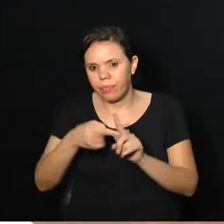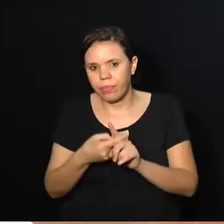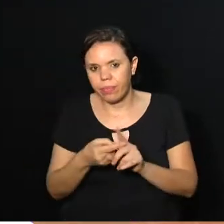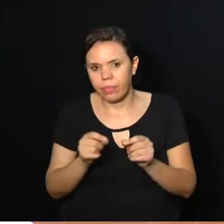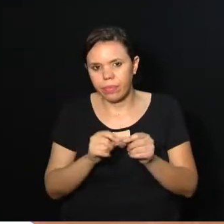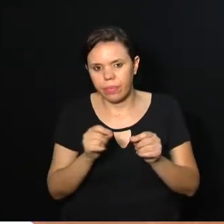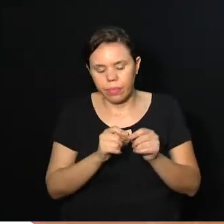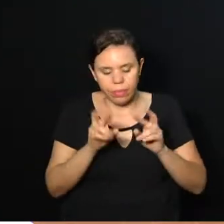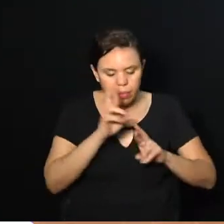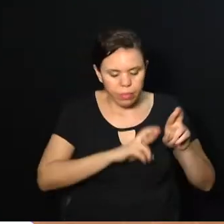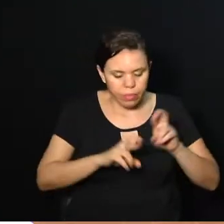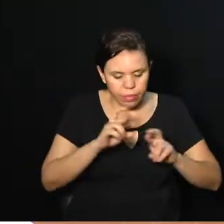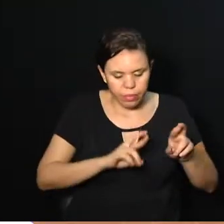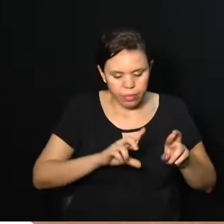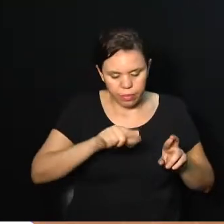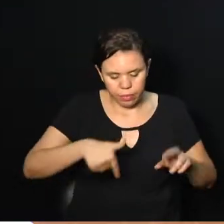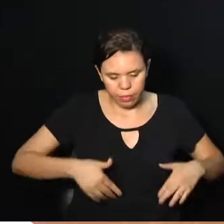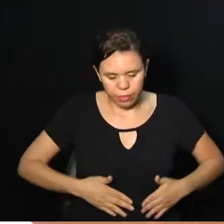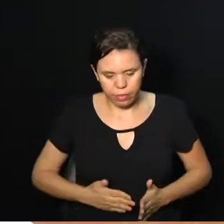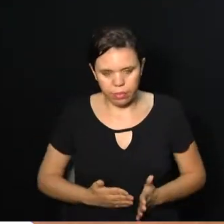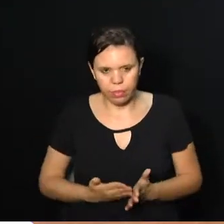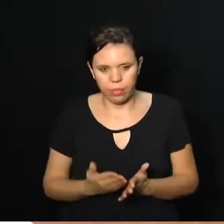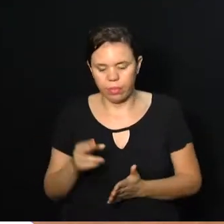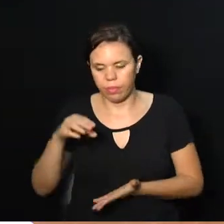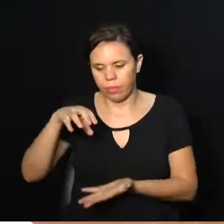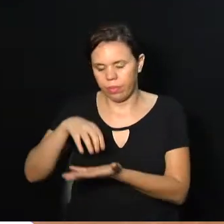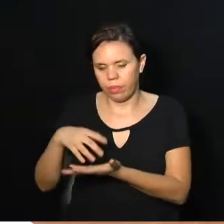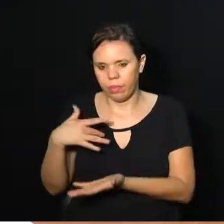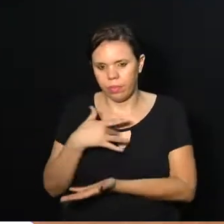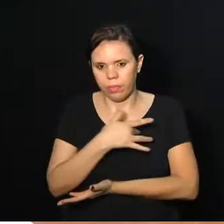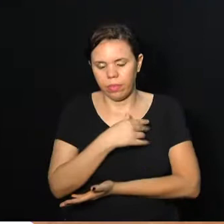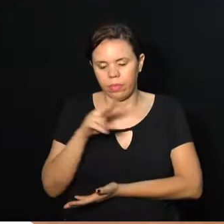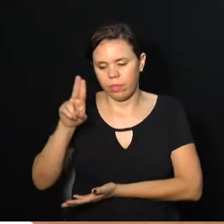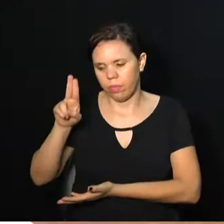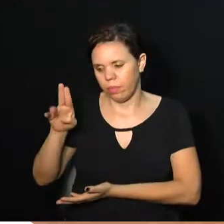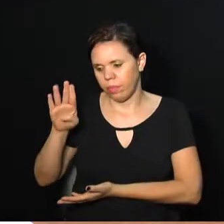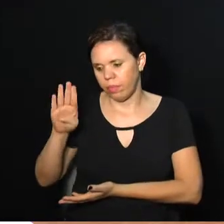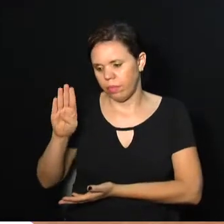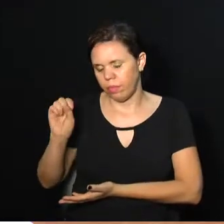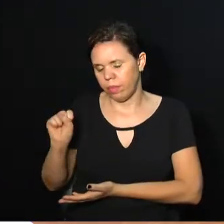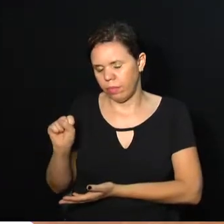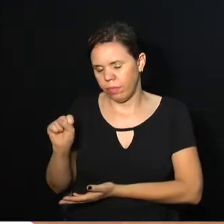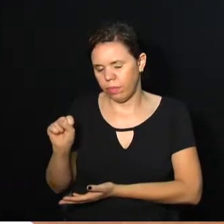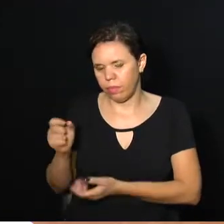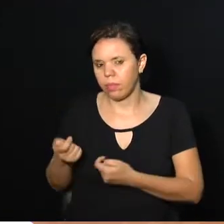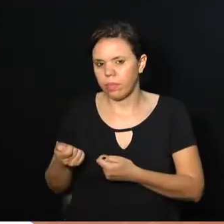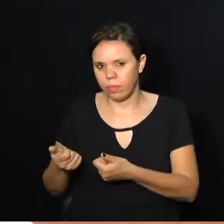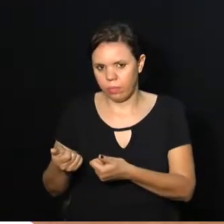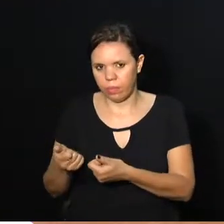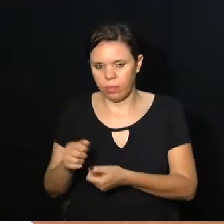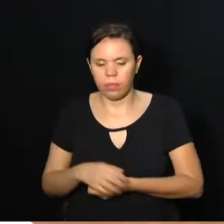UBS, né, na Unidade Básica de Saúde. Então, lá é assim feito, oferecido, né,